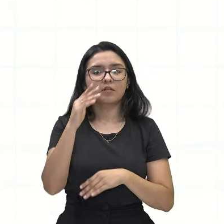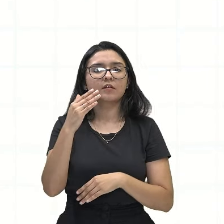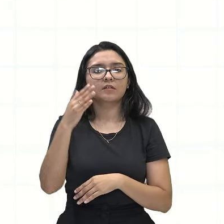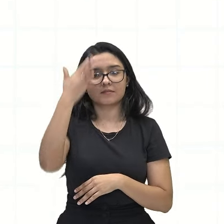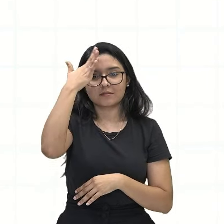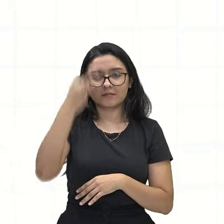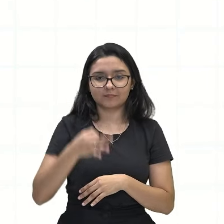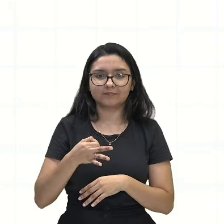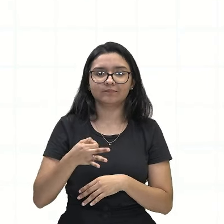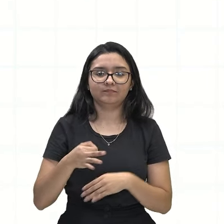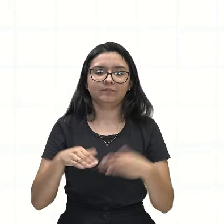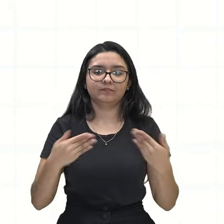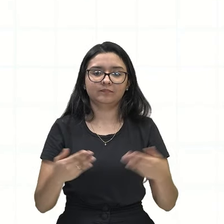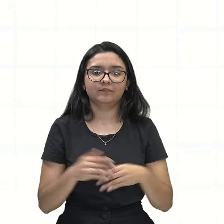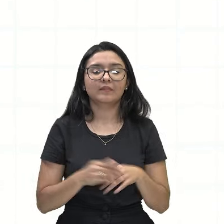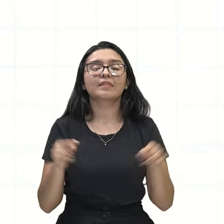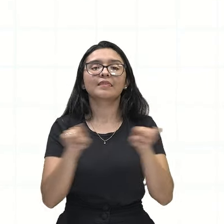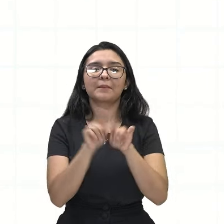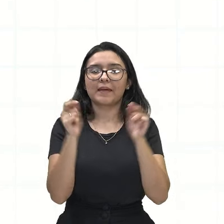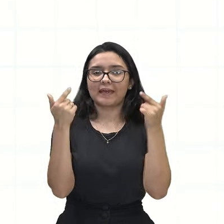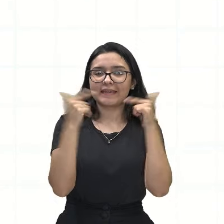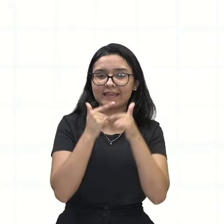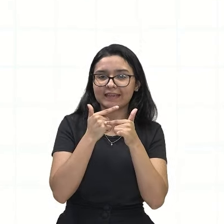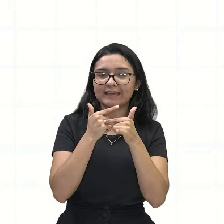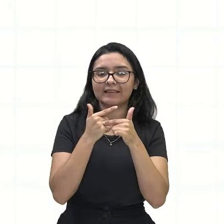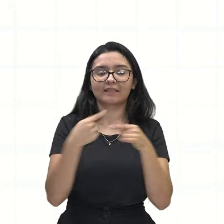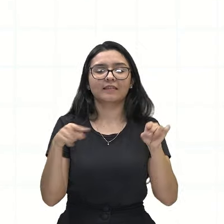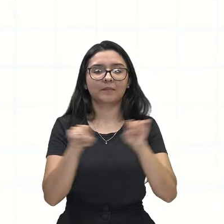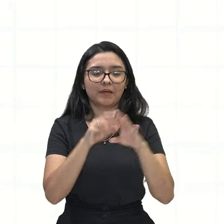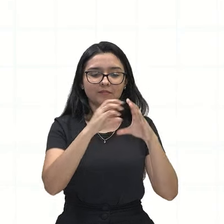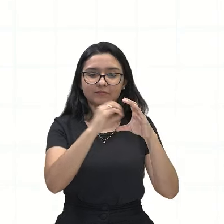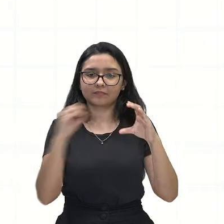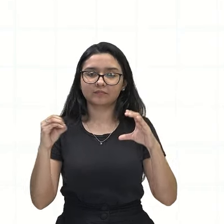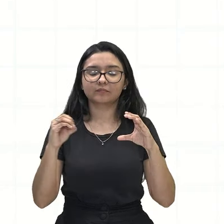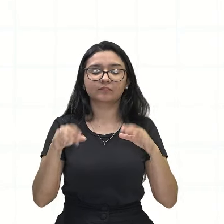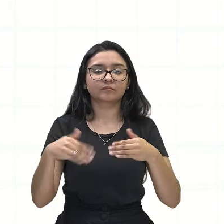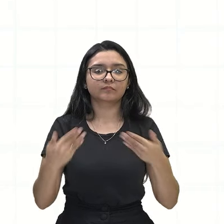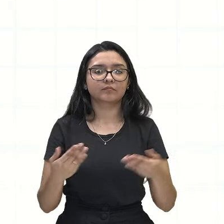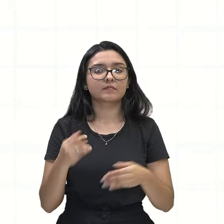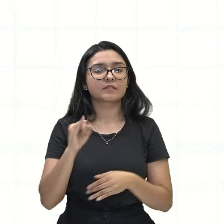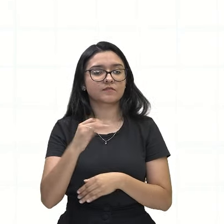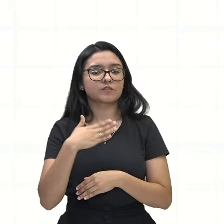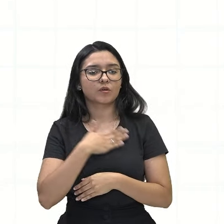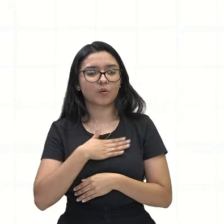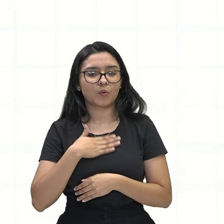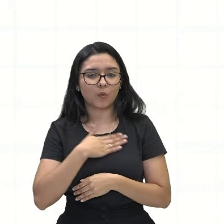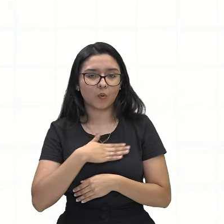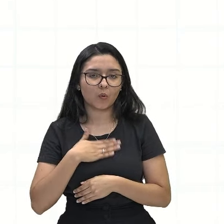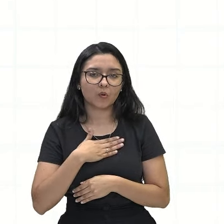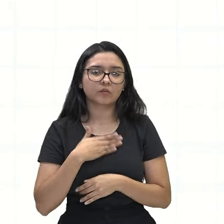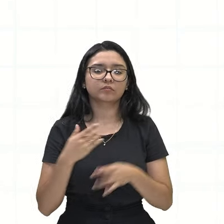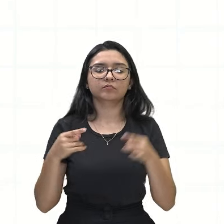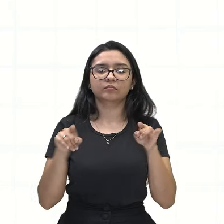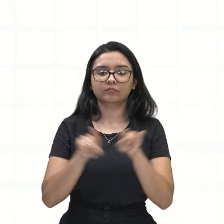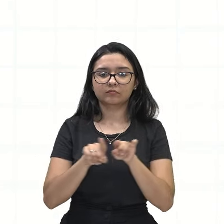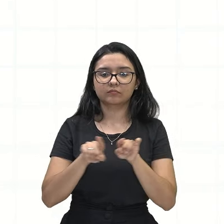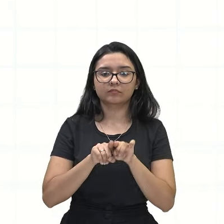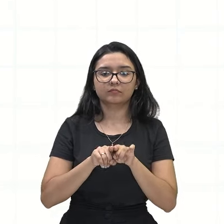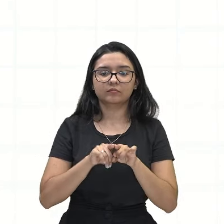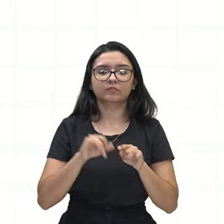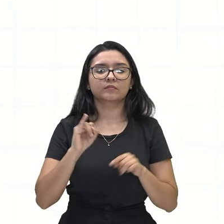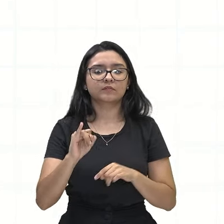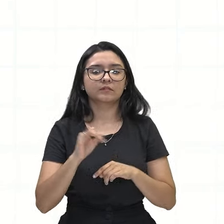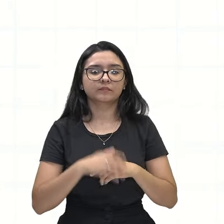piada, você manda outro emoji. E assim vai, se você gosta de algo, e assim vai. Então, se você está